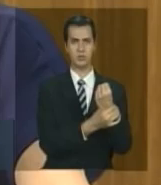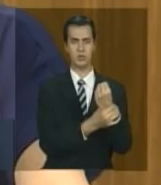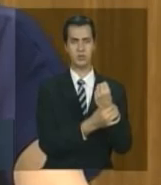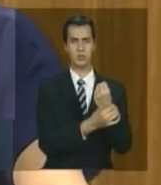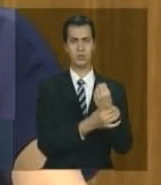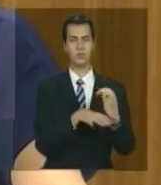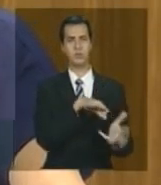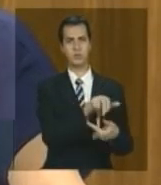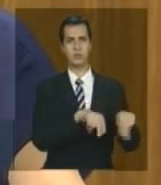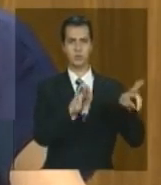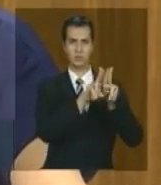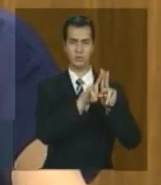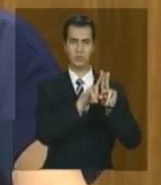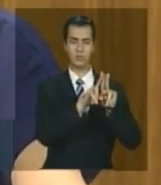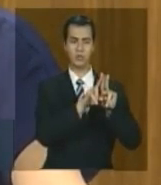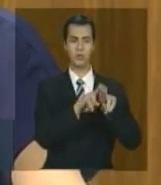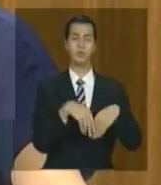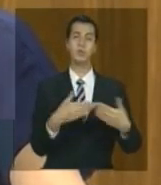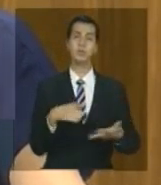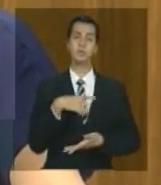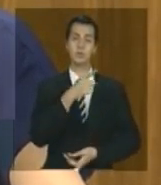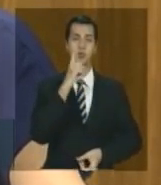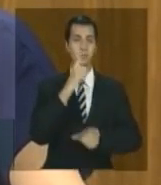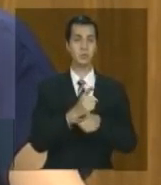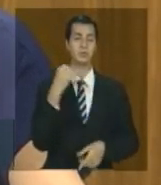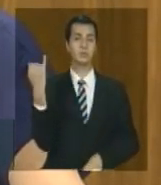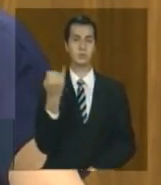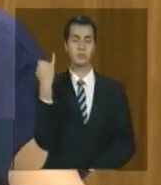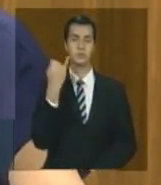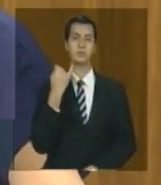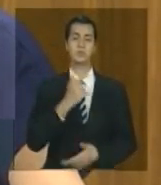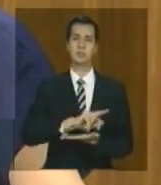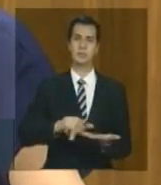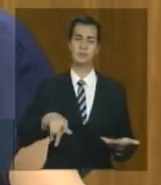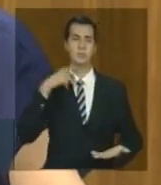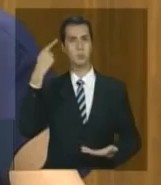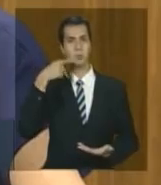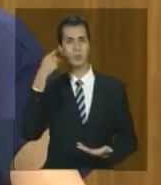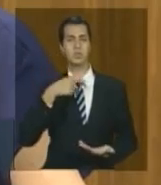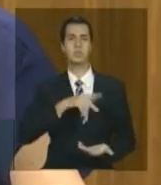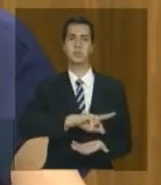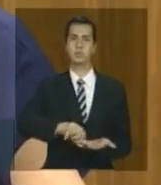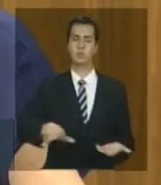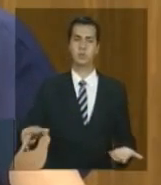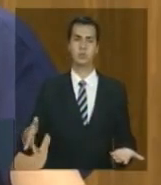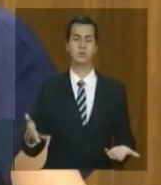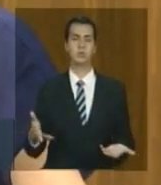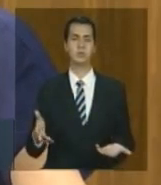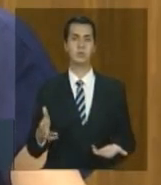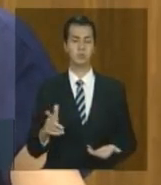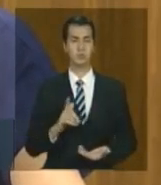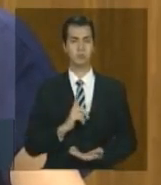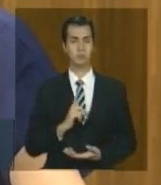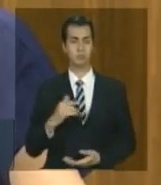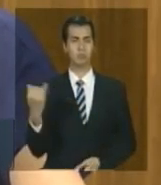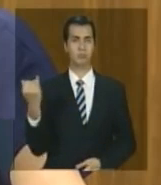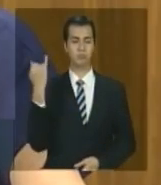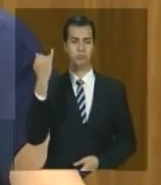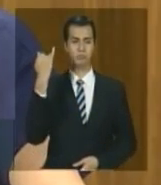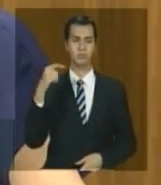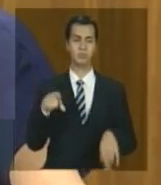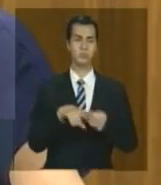tivemos importantes eventos ocorrendo, eventos políticos e, enfim, com outras ramificações, sobretudo